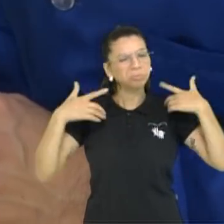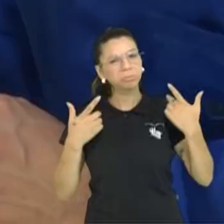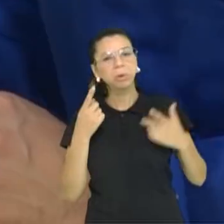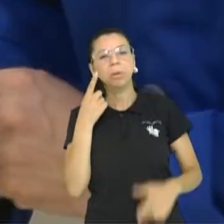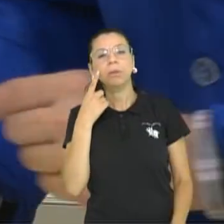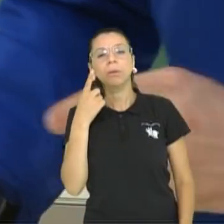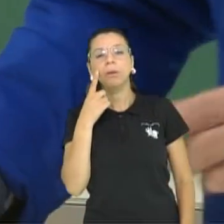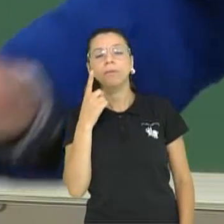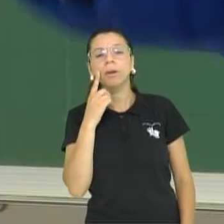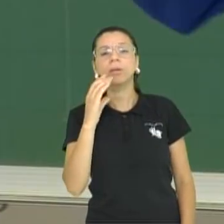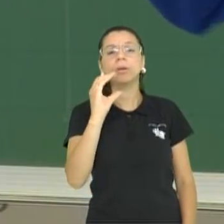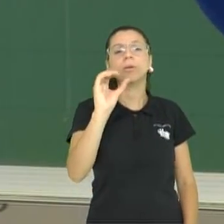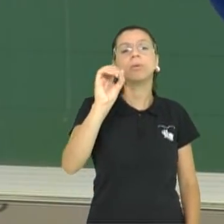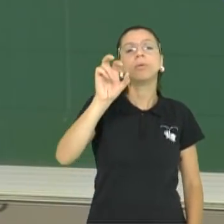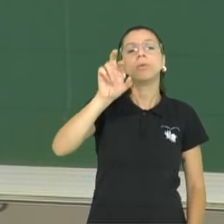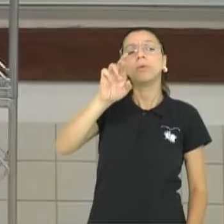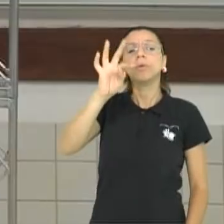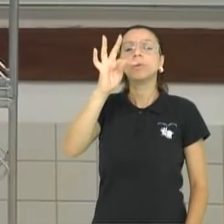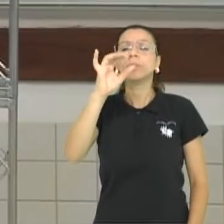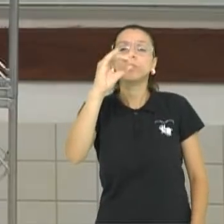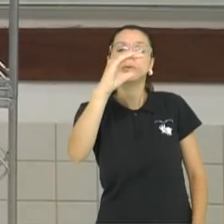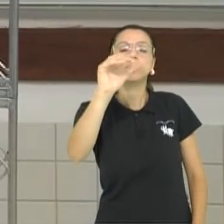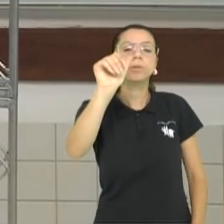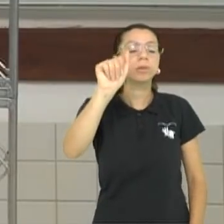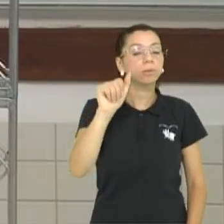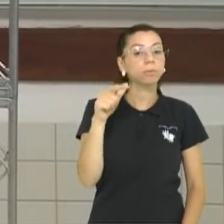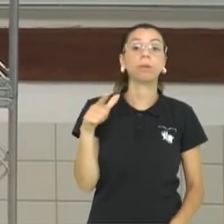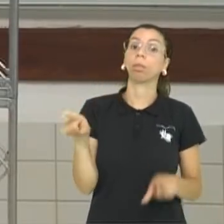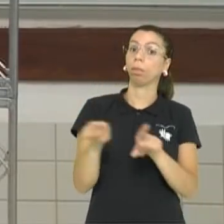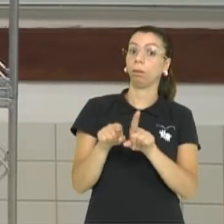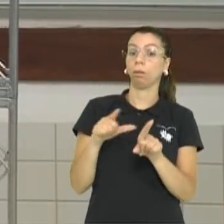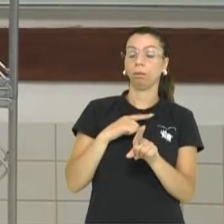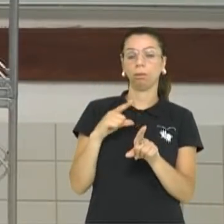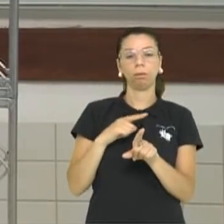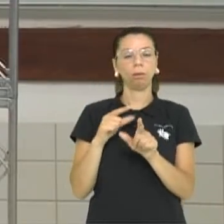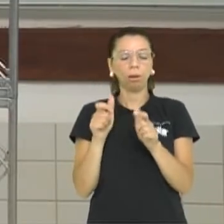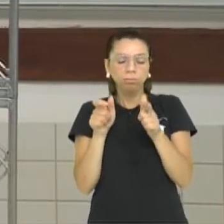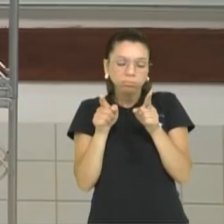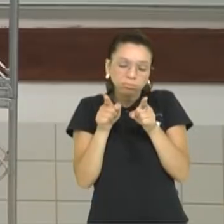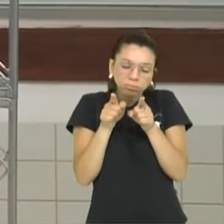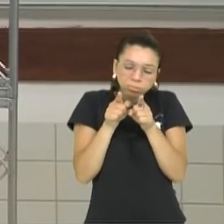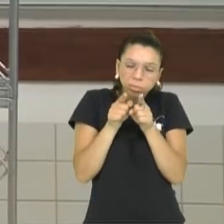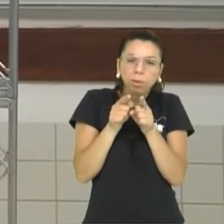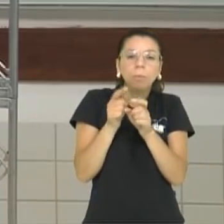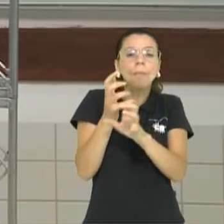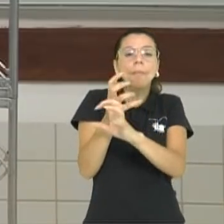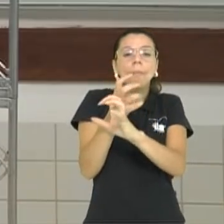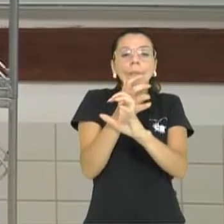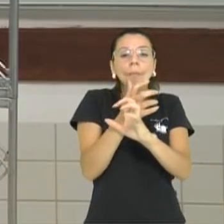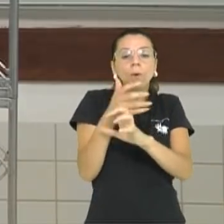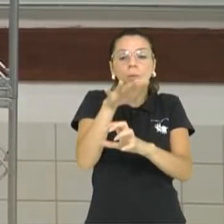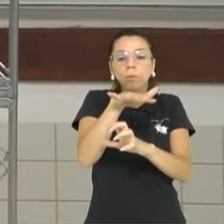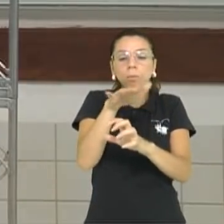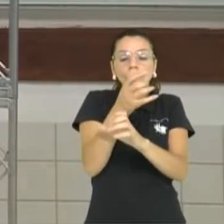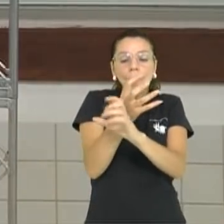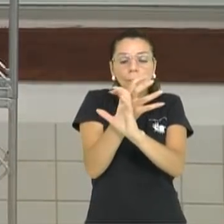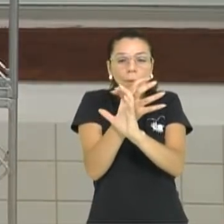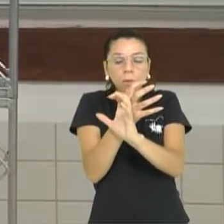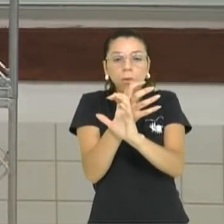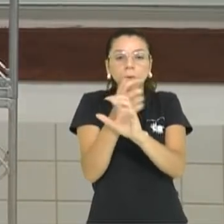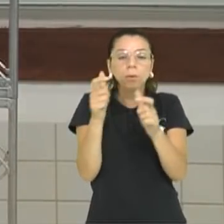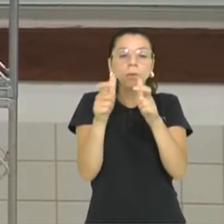vendo a cortiça, ele falou, opa, tem um espaço muito pequenininho, um espaço vazio. Vou chamar